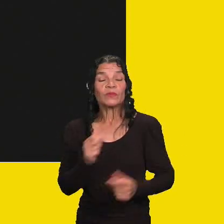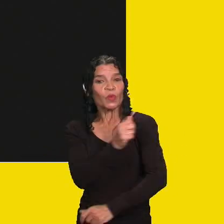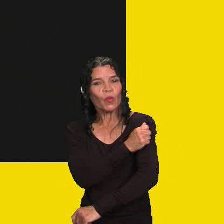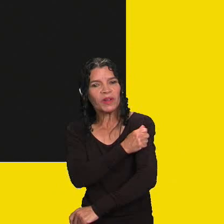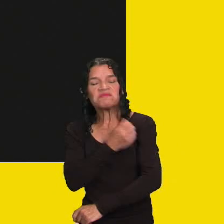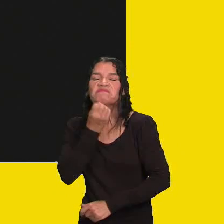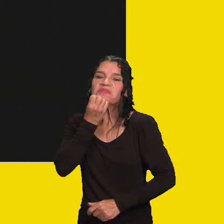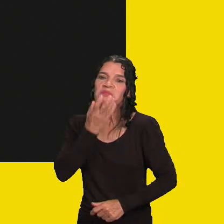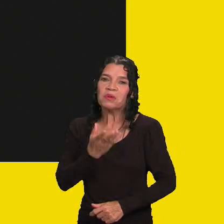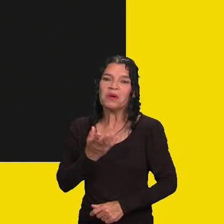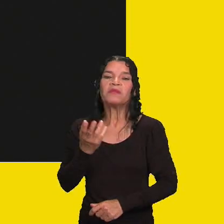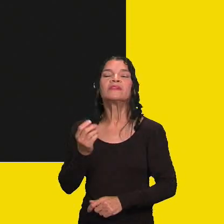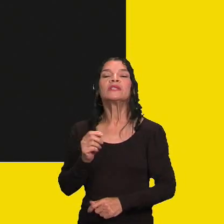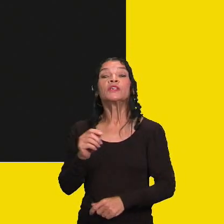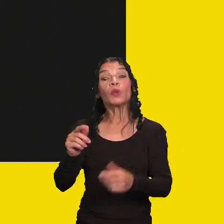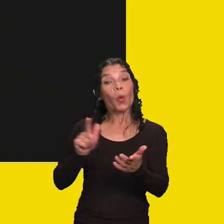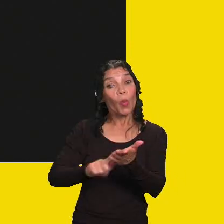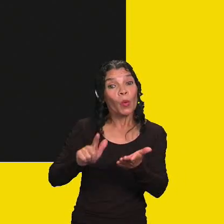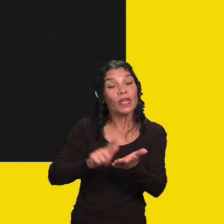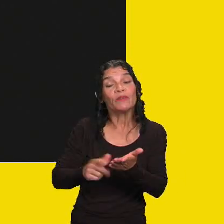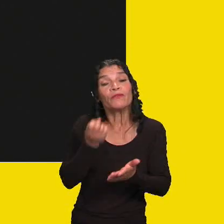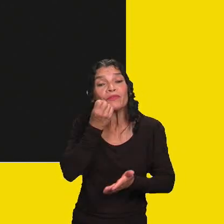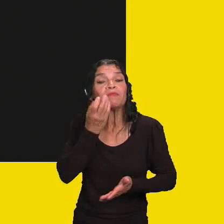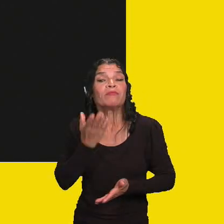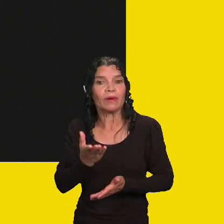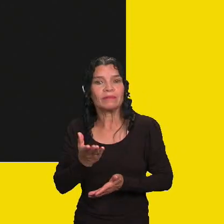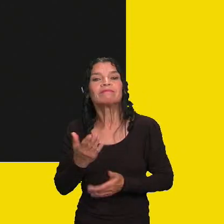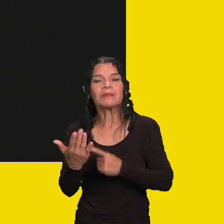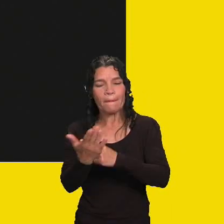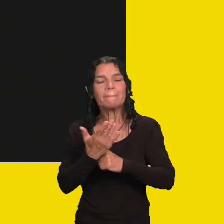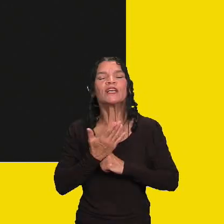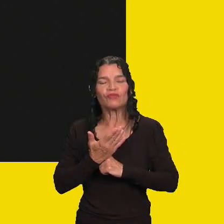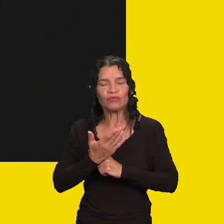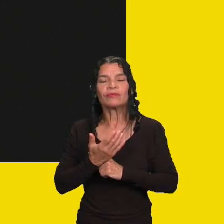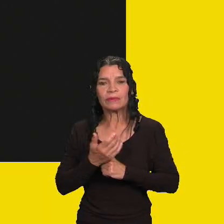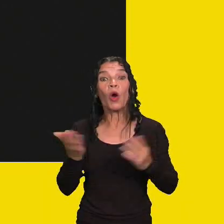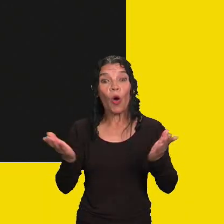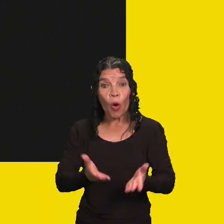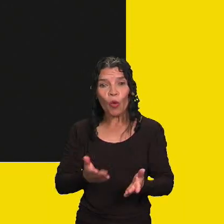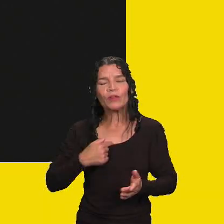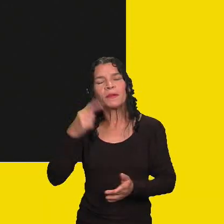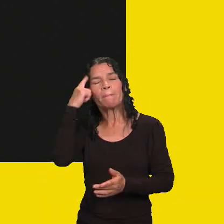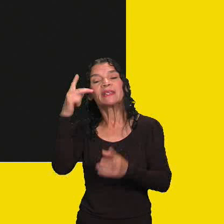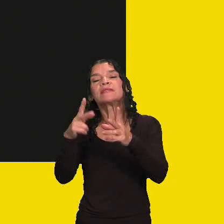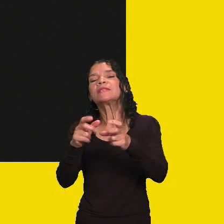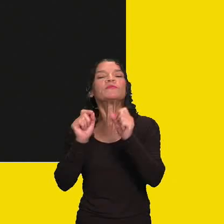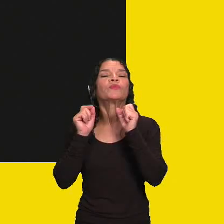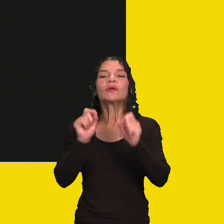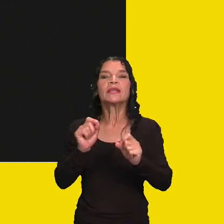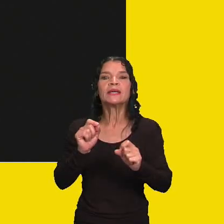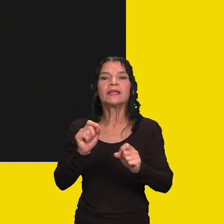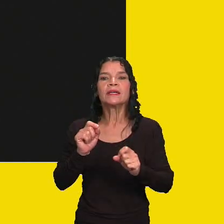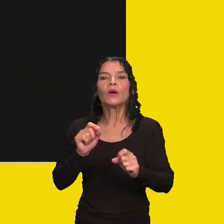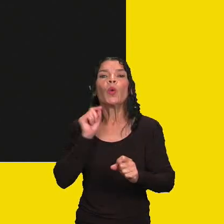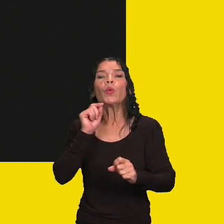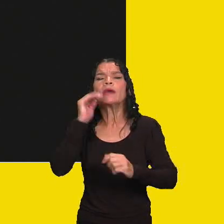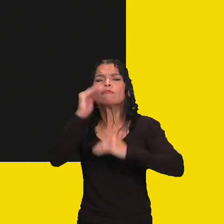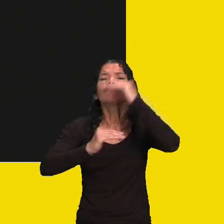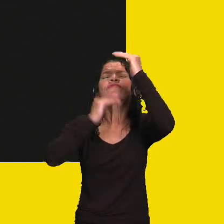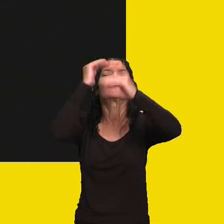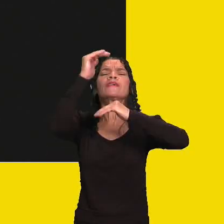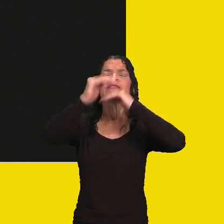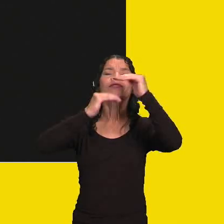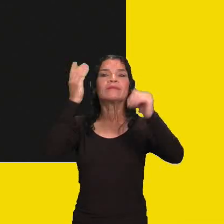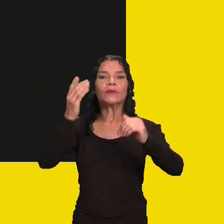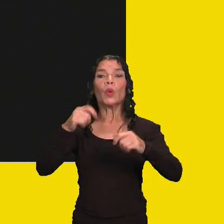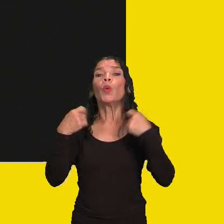muito válido, principalmente no início, e continua sendo válido hoje, porque hoje eu posso perceber o que daqui eu já desenvolvi e o que